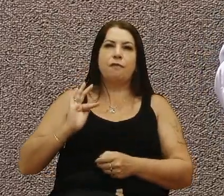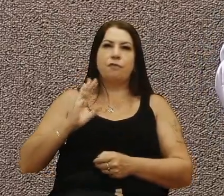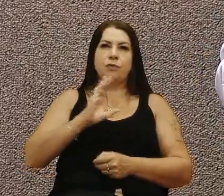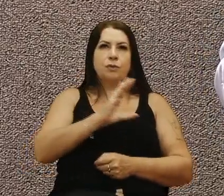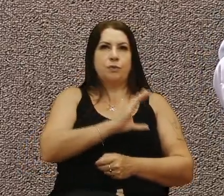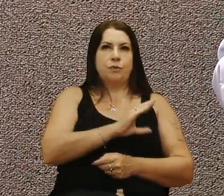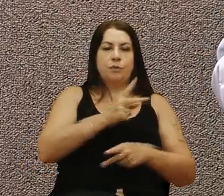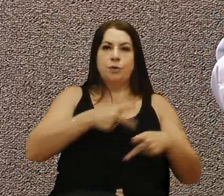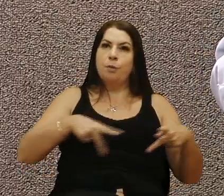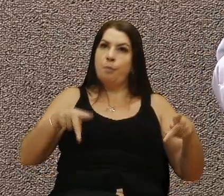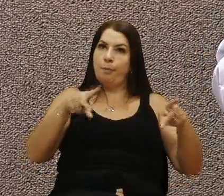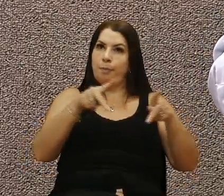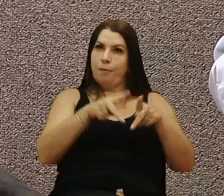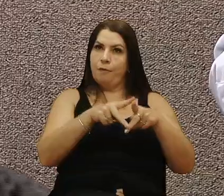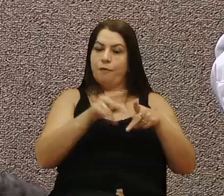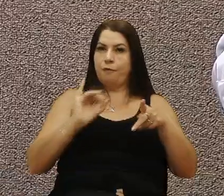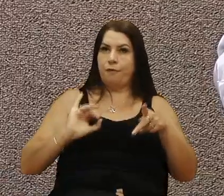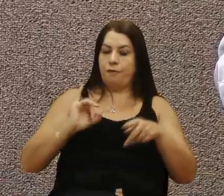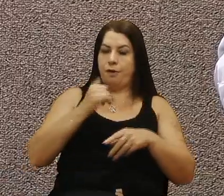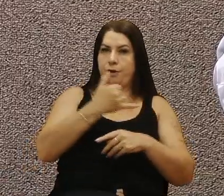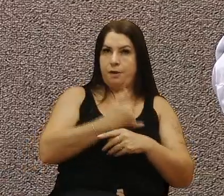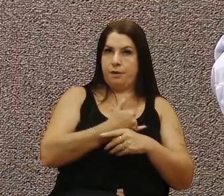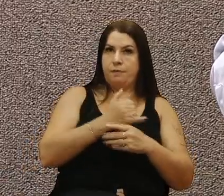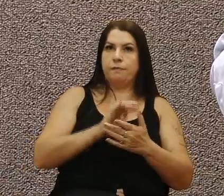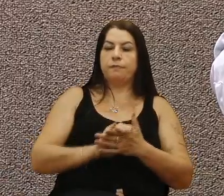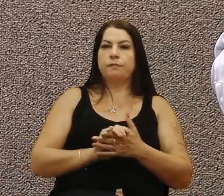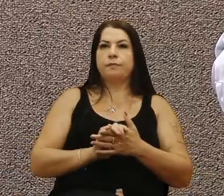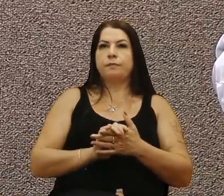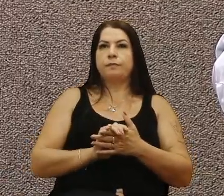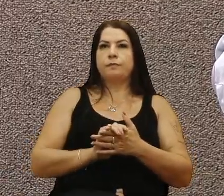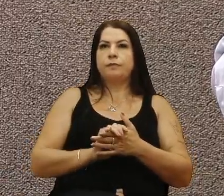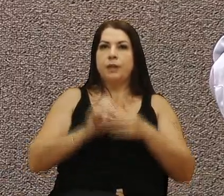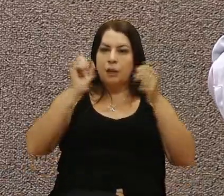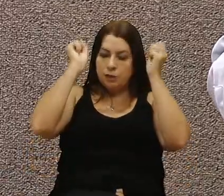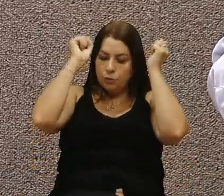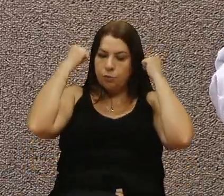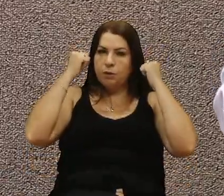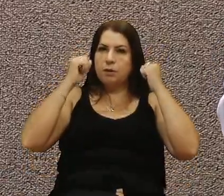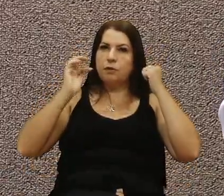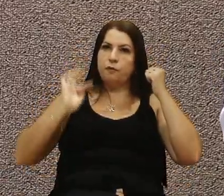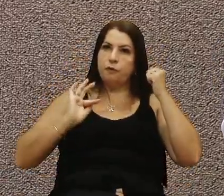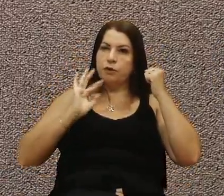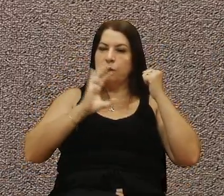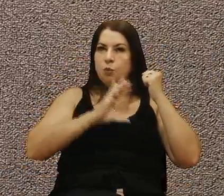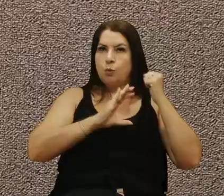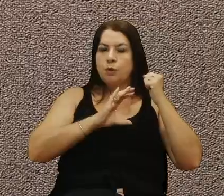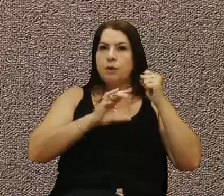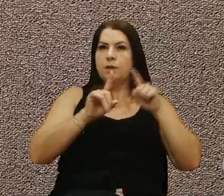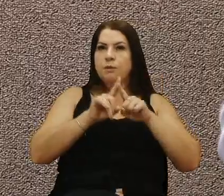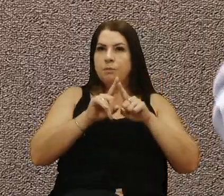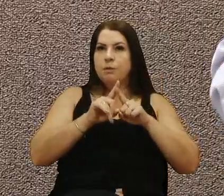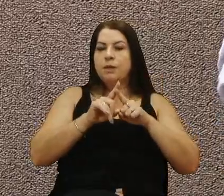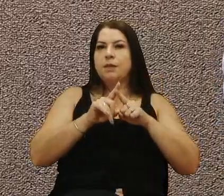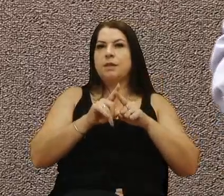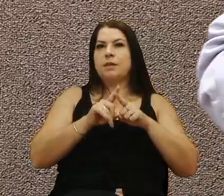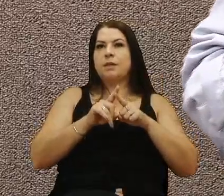de Vacaria, Antônio Prado, Flores da Cunha trouxesse